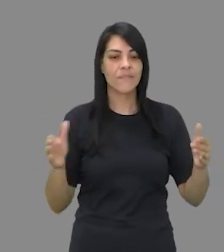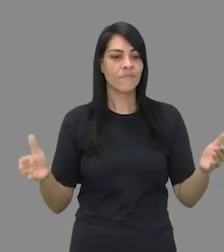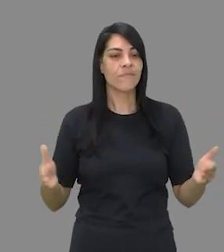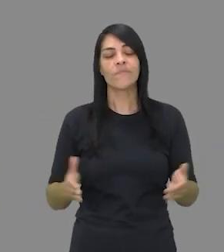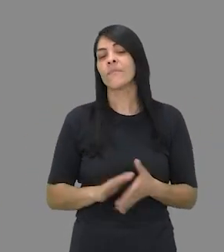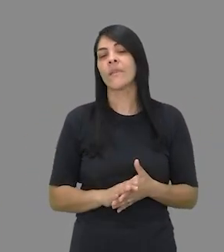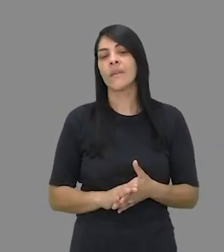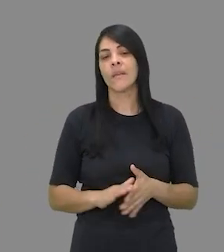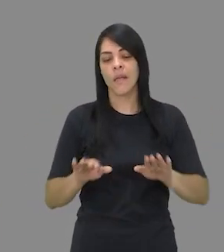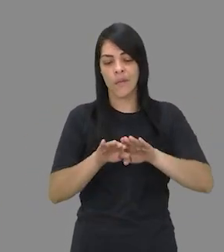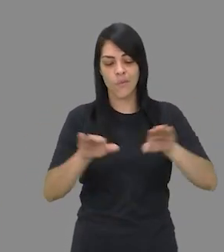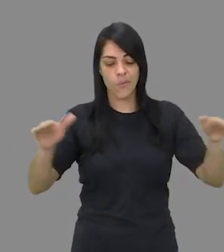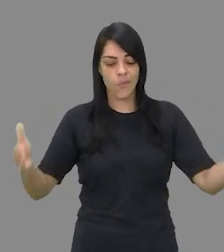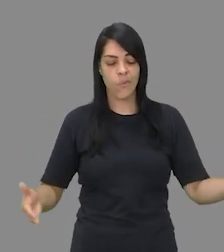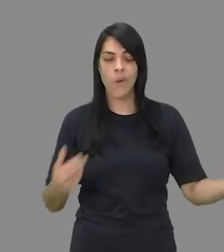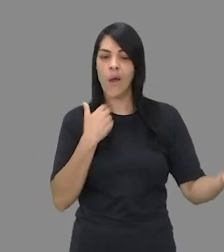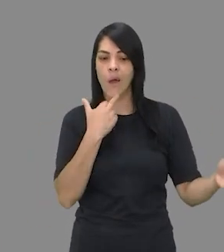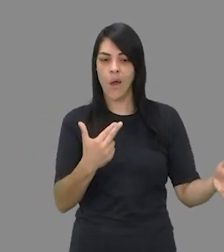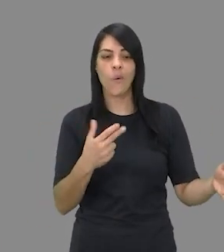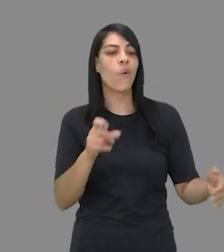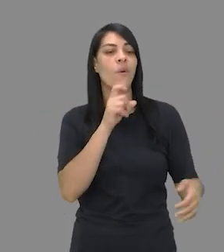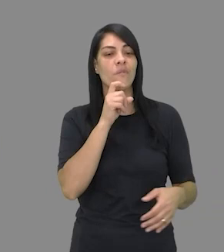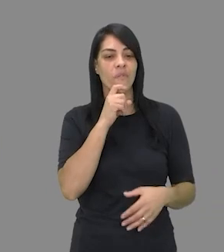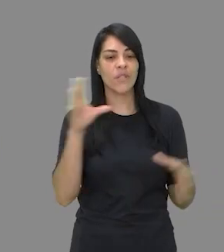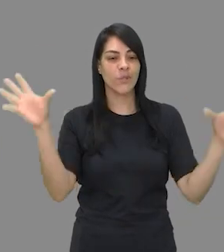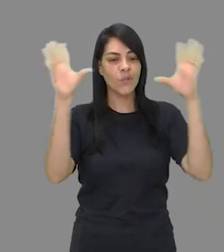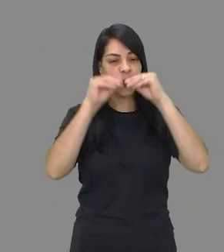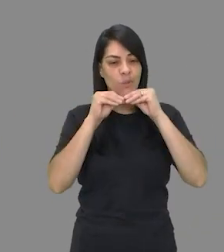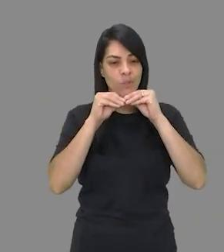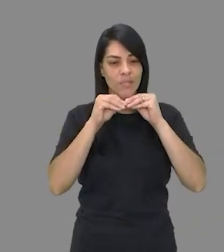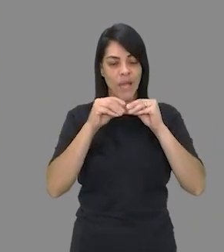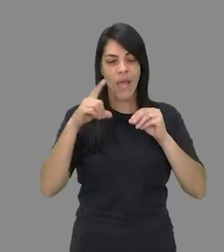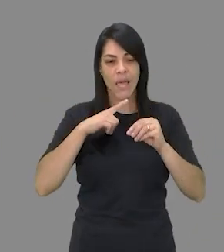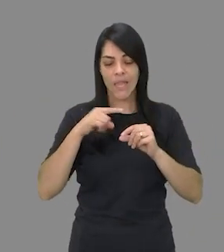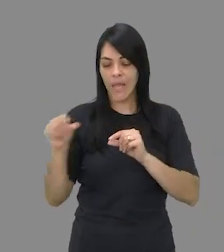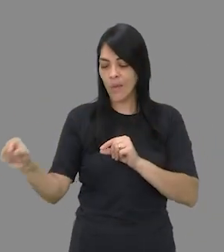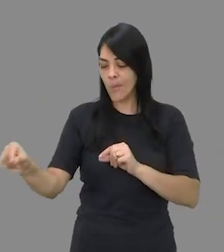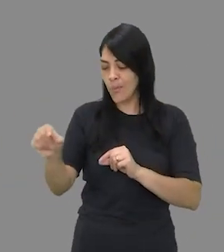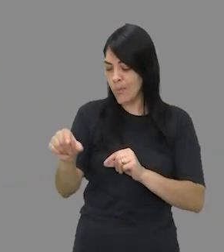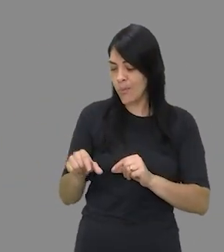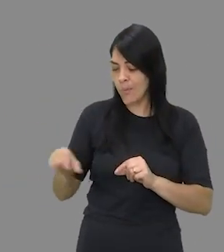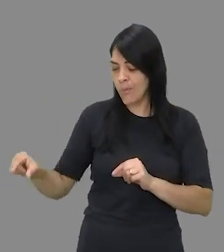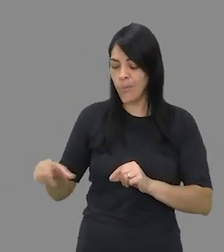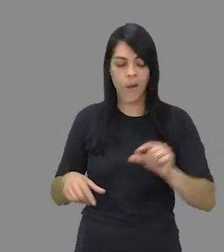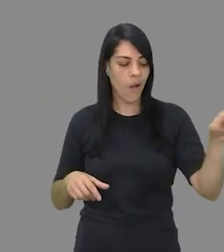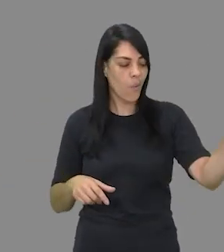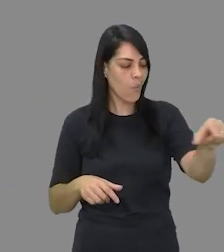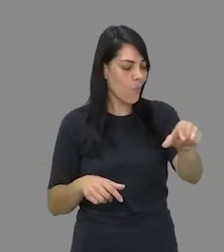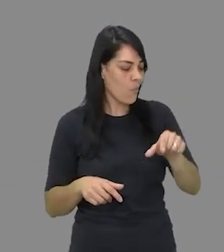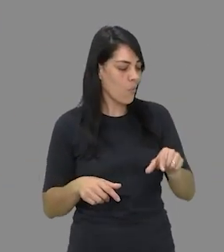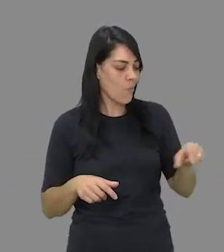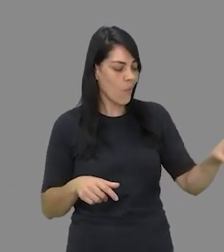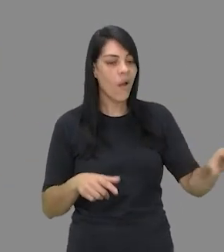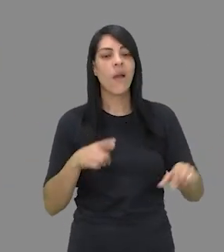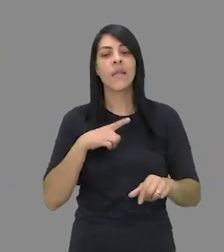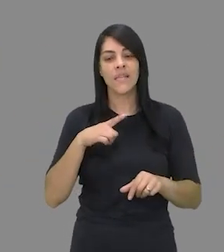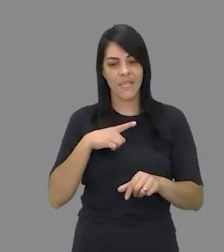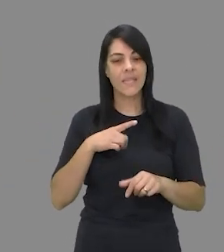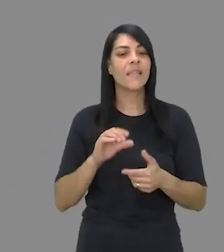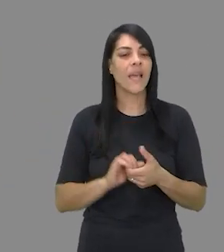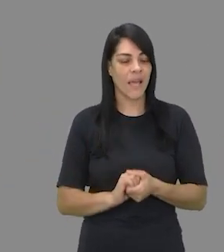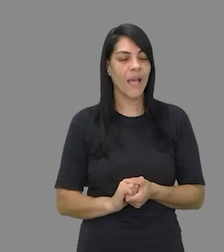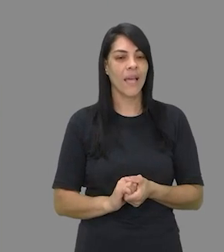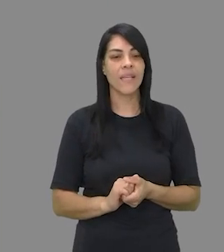Geralmente a mesa ela é verde, num tom bem escuro, com as riscas, tanto a do meio quanto as de contorno nas